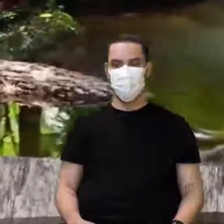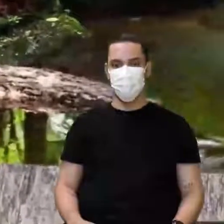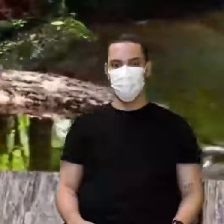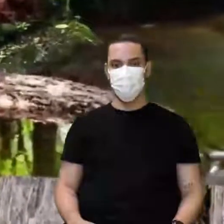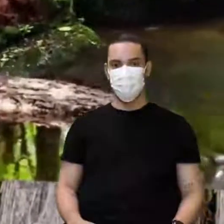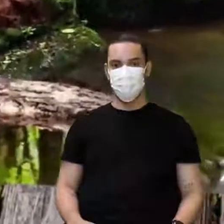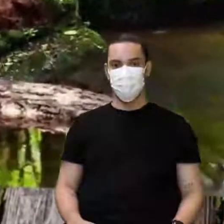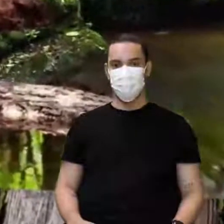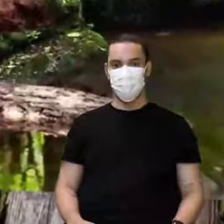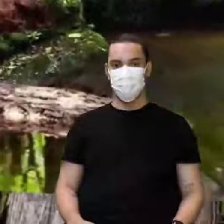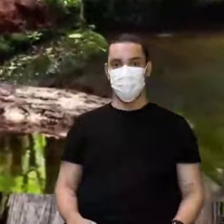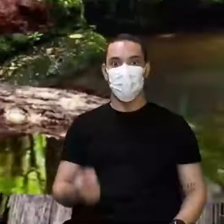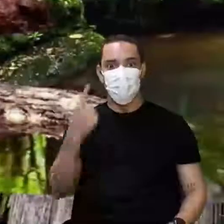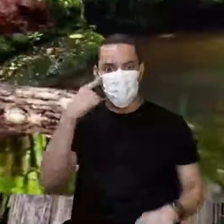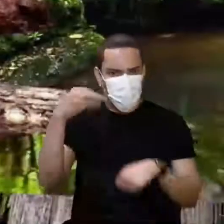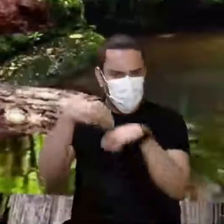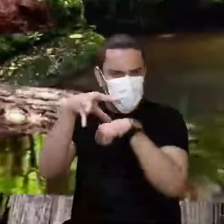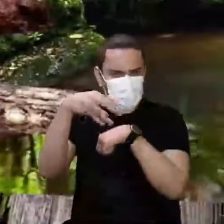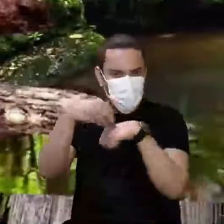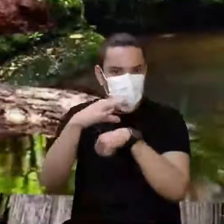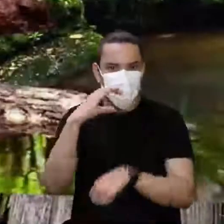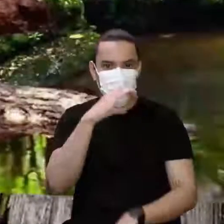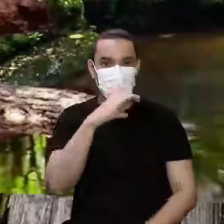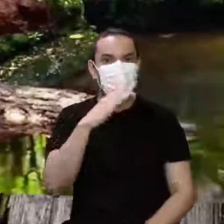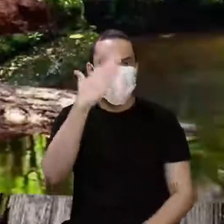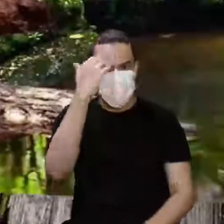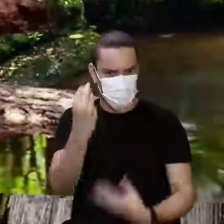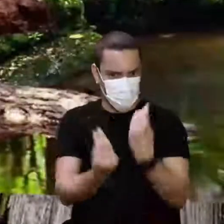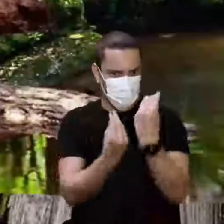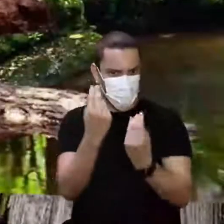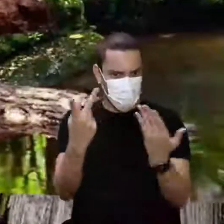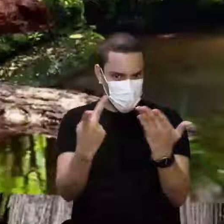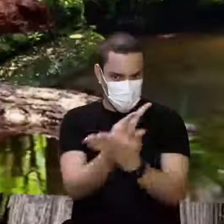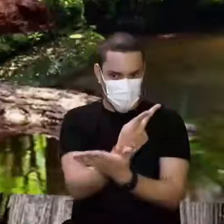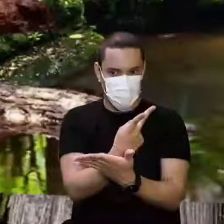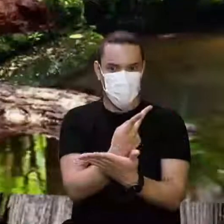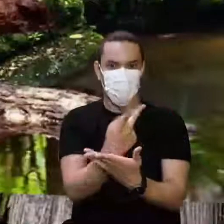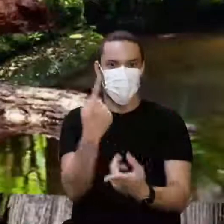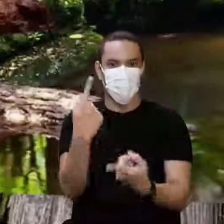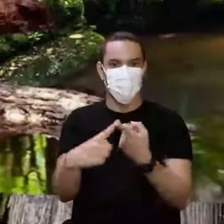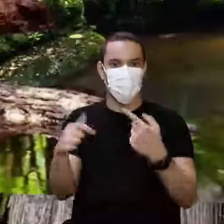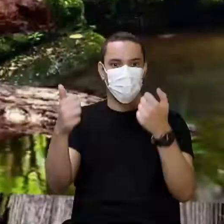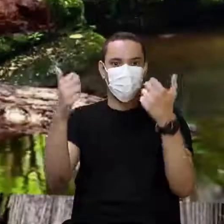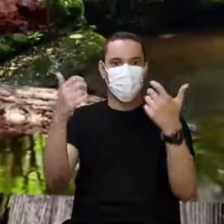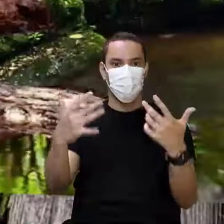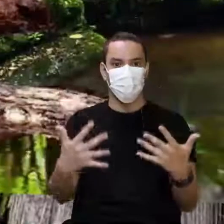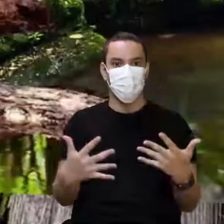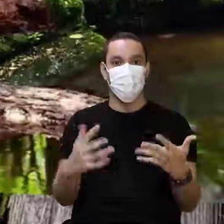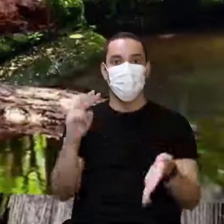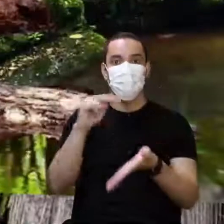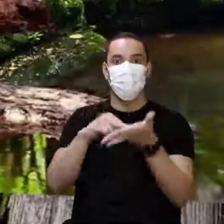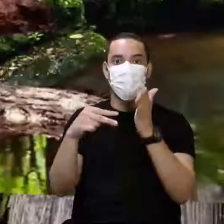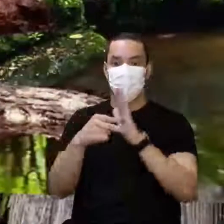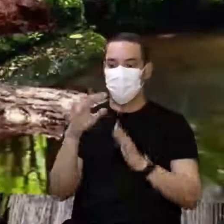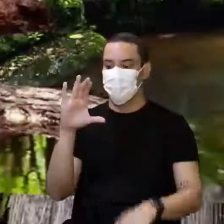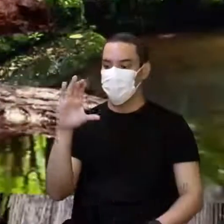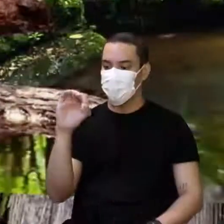Isso. Vou falar bem baixinho pra você ouvir. Sabe como é que acontece? A gente chama isso de coevolução.